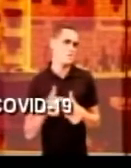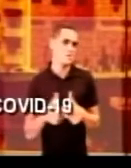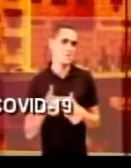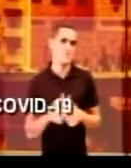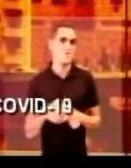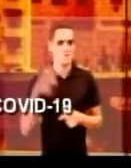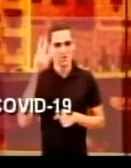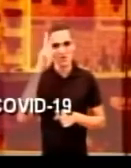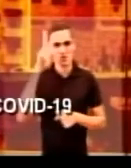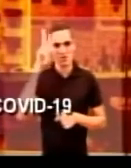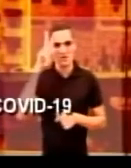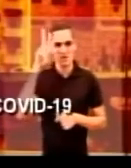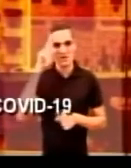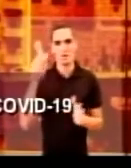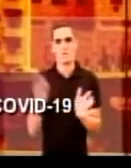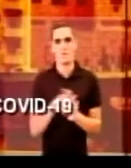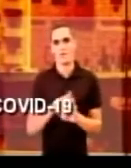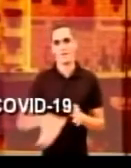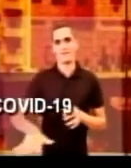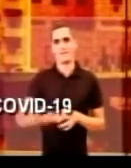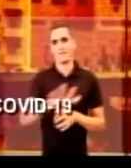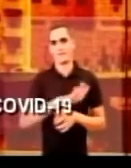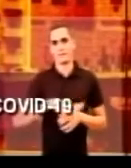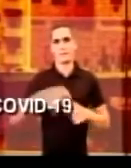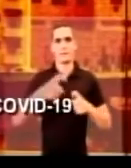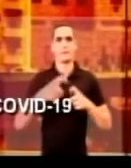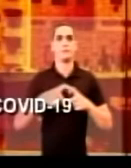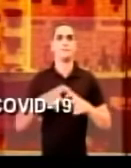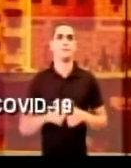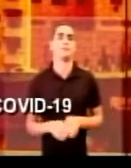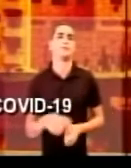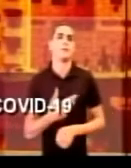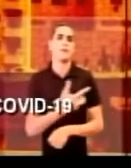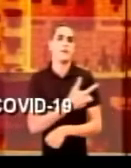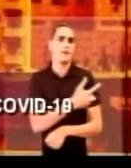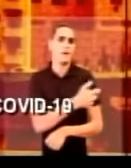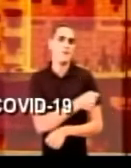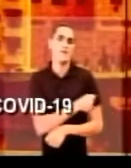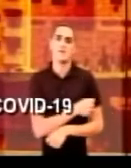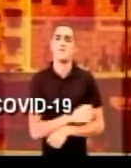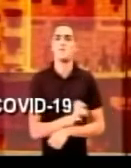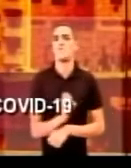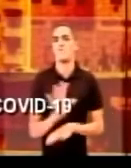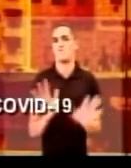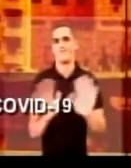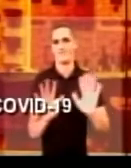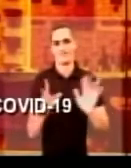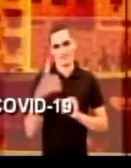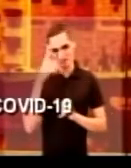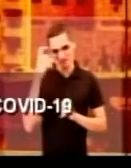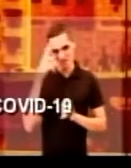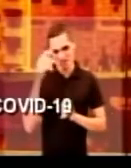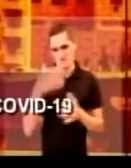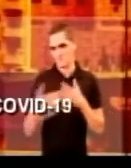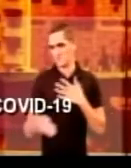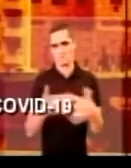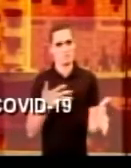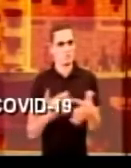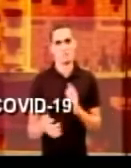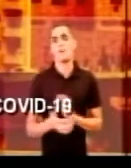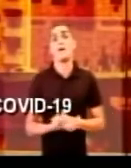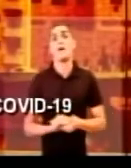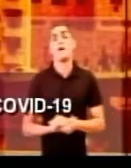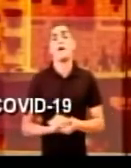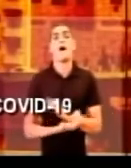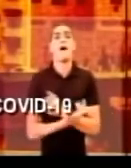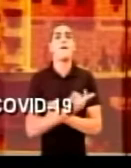na história da medicina. A vacina não é uma invenção do acaso. A vacina é